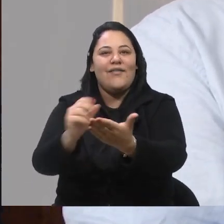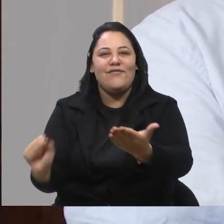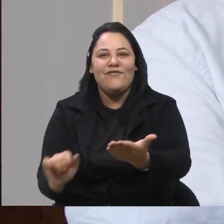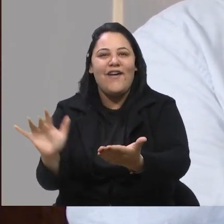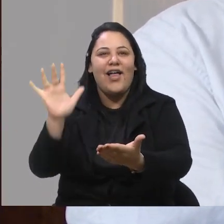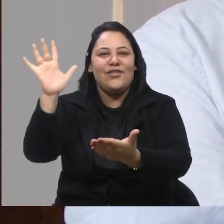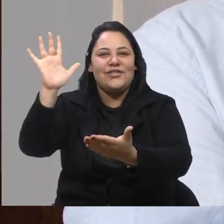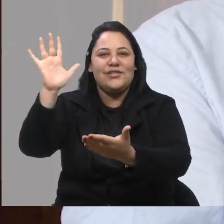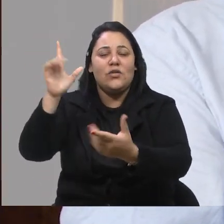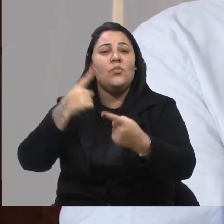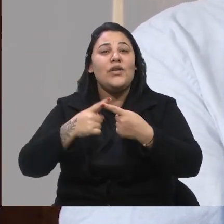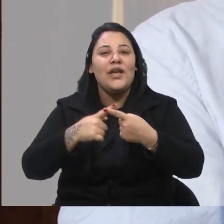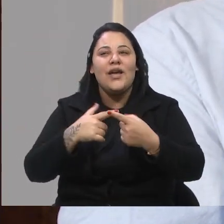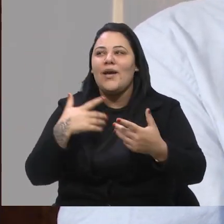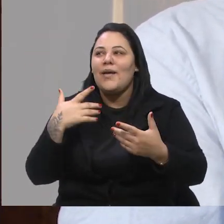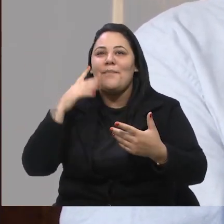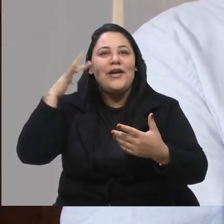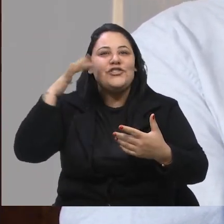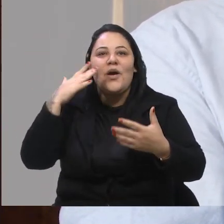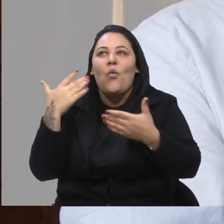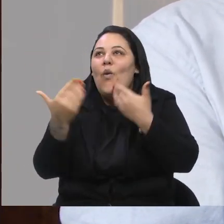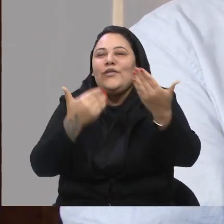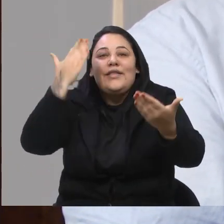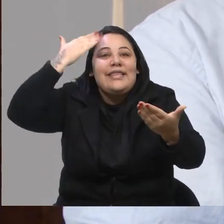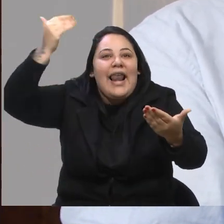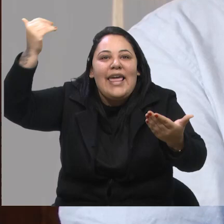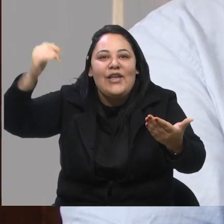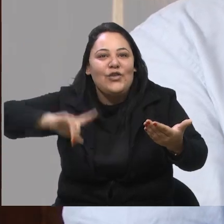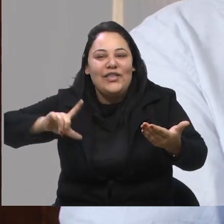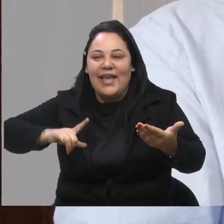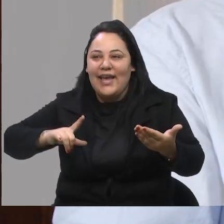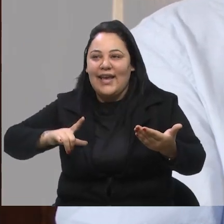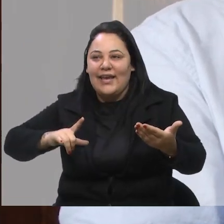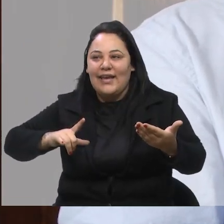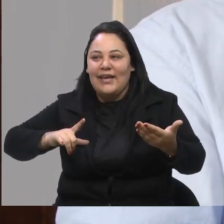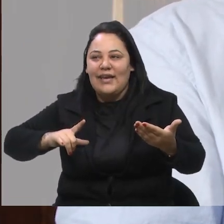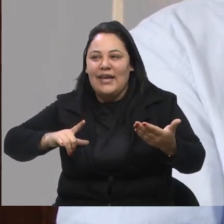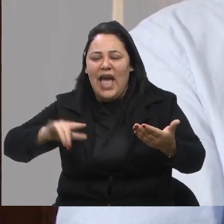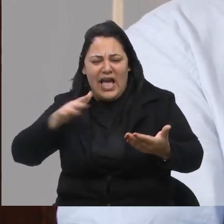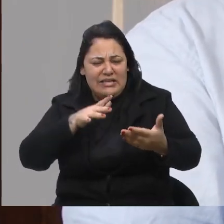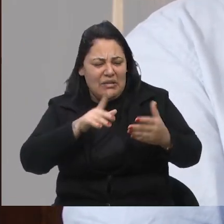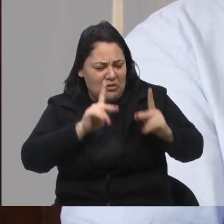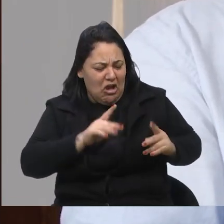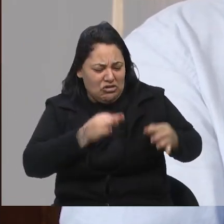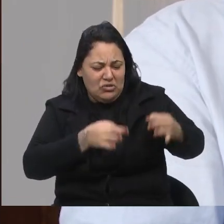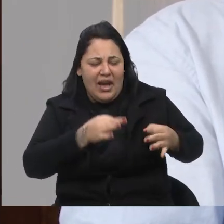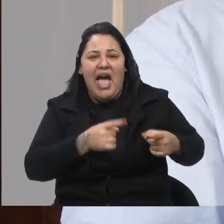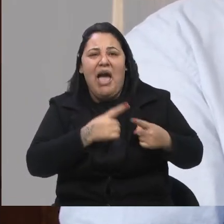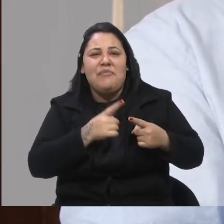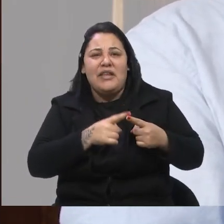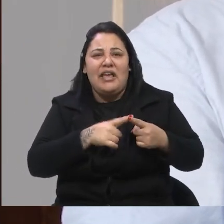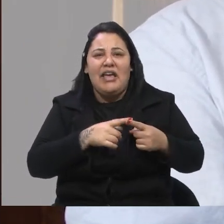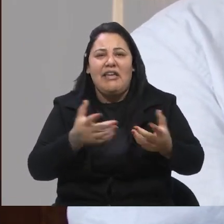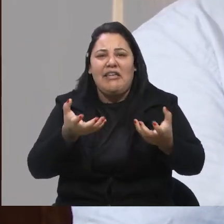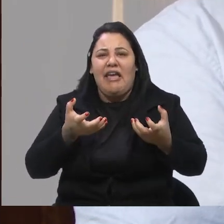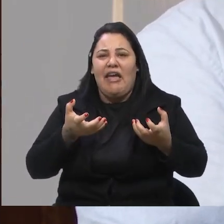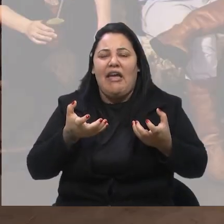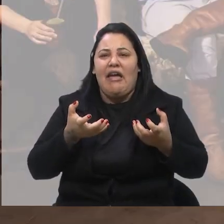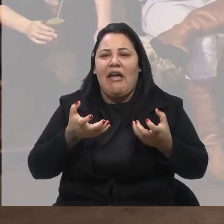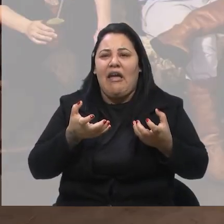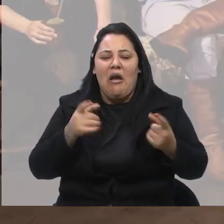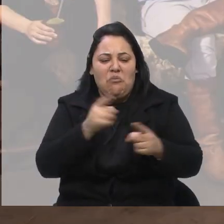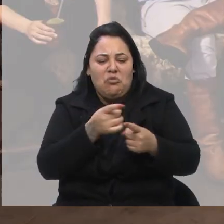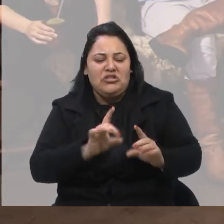quantos talentos nós temos lá, perdidos? E às vezes as pessoas julgam, porque eles gostam de funk, gostam de sertanejo. Claro, porque